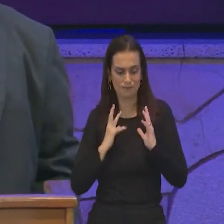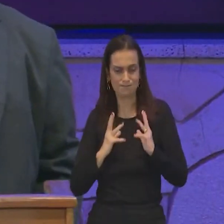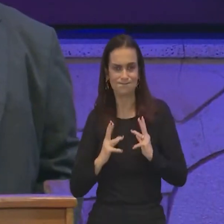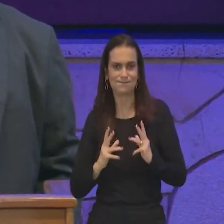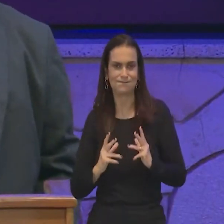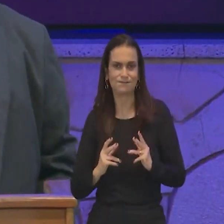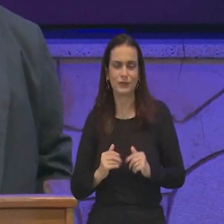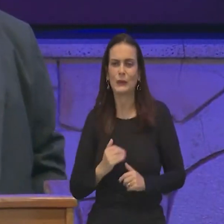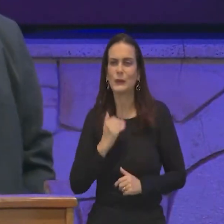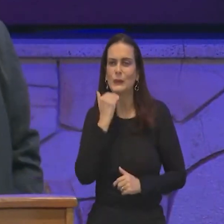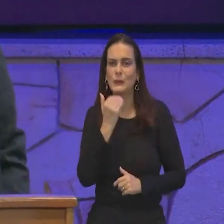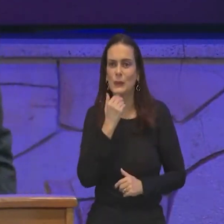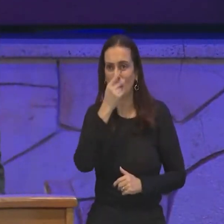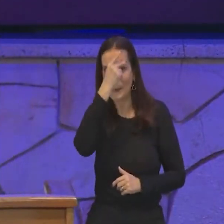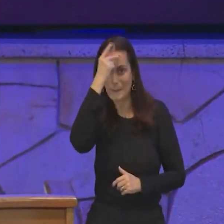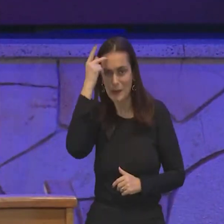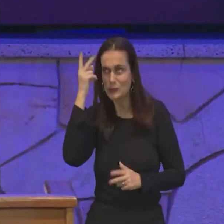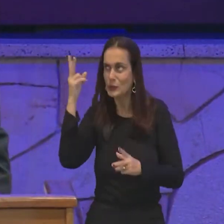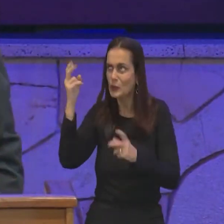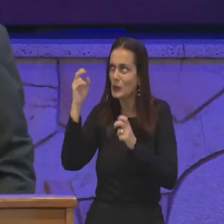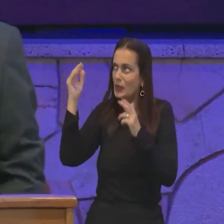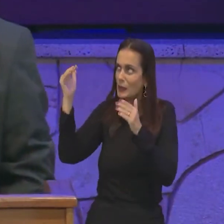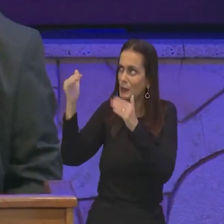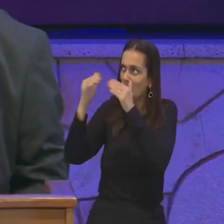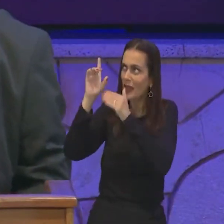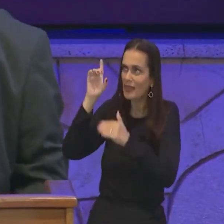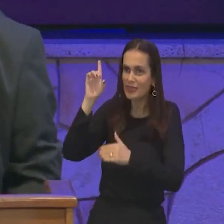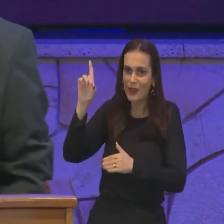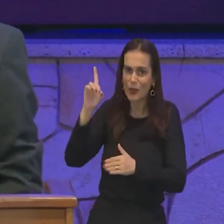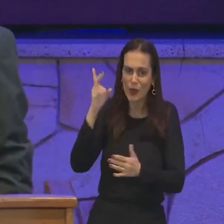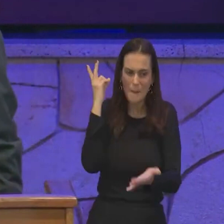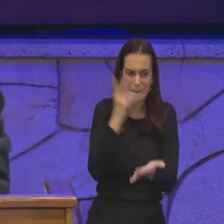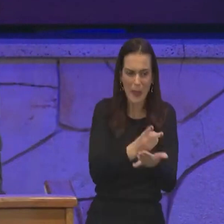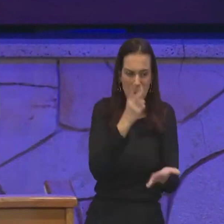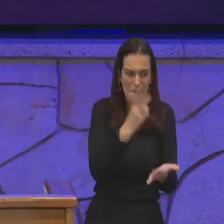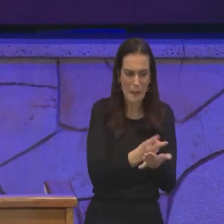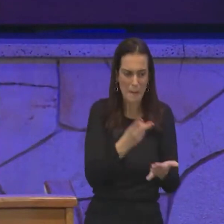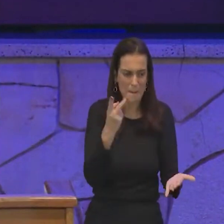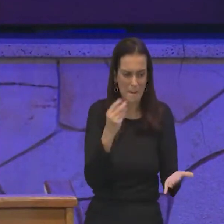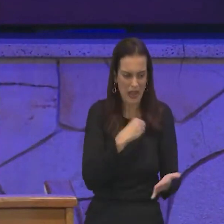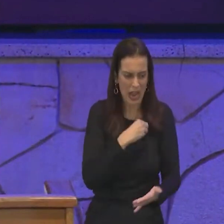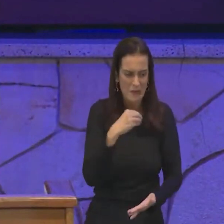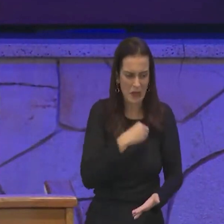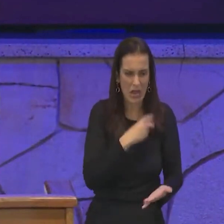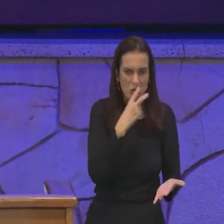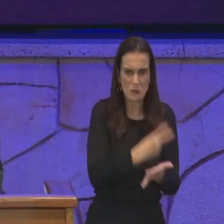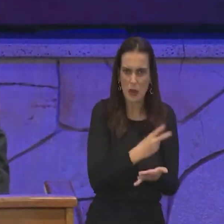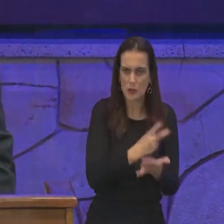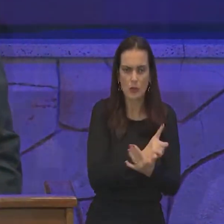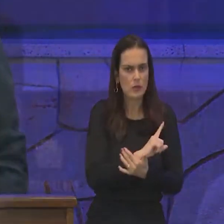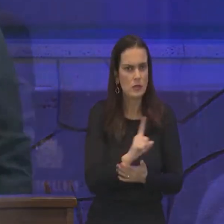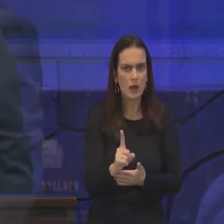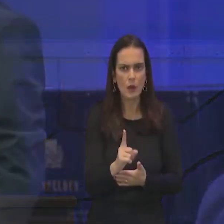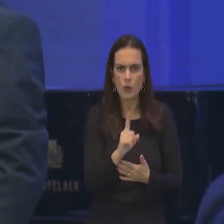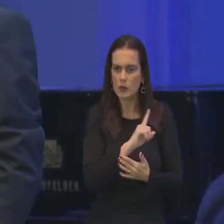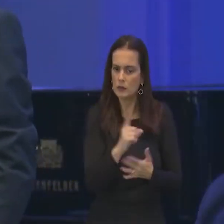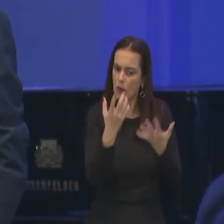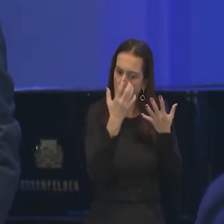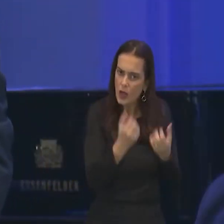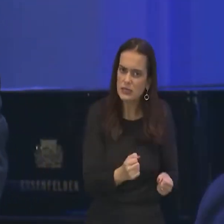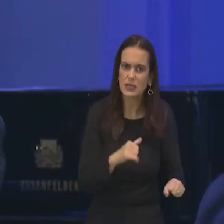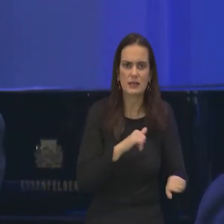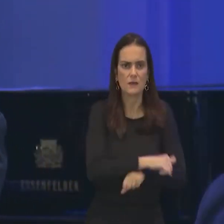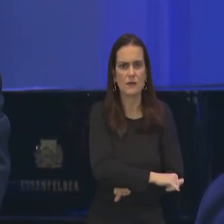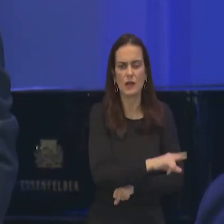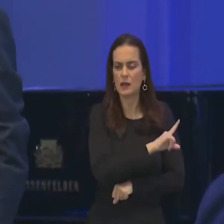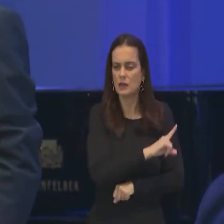Nenhuma pessoa que tem uma visão de Deus continua sendo a mesma, continua sendo conformada com o seu pecado, com as suas falhas, sejam elas